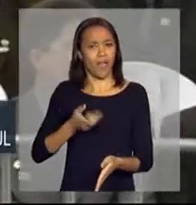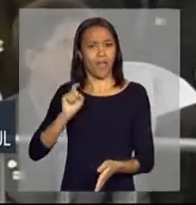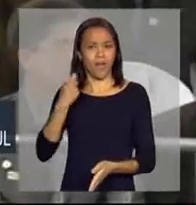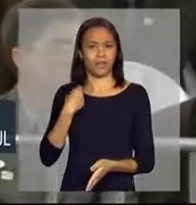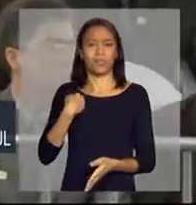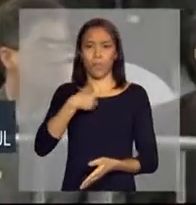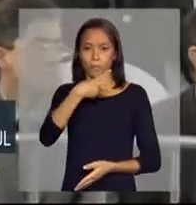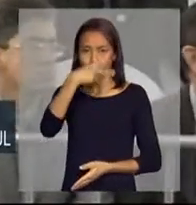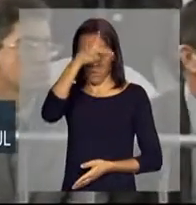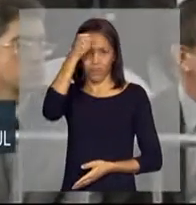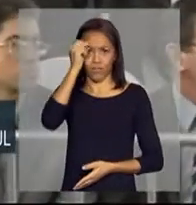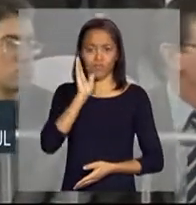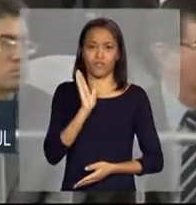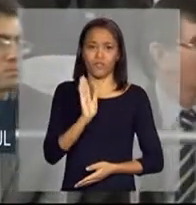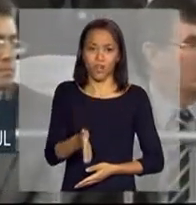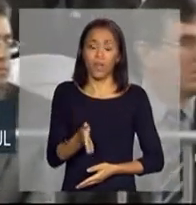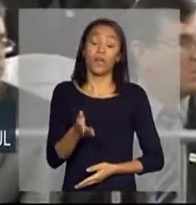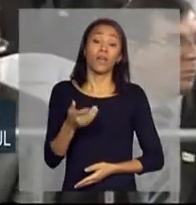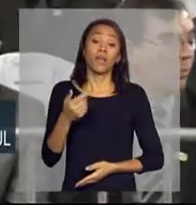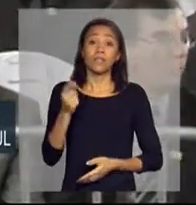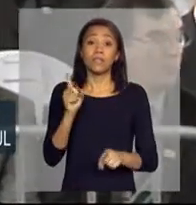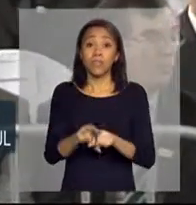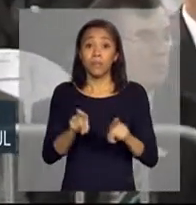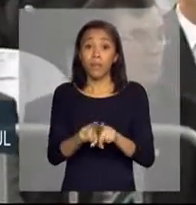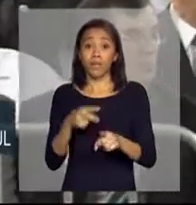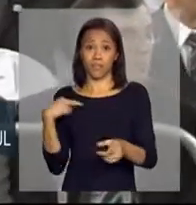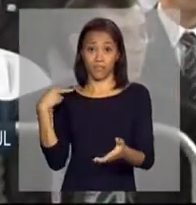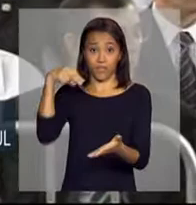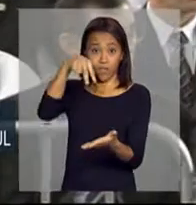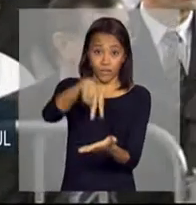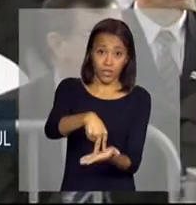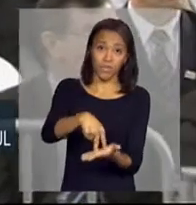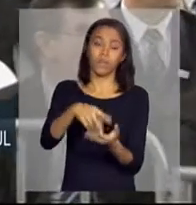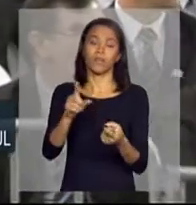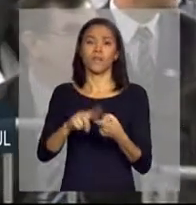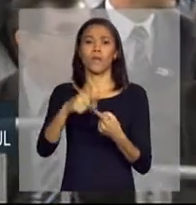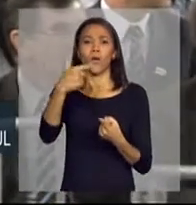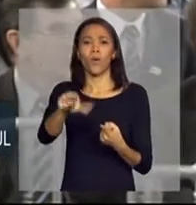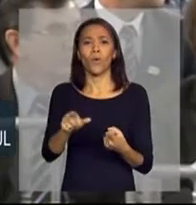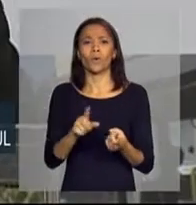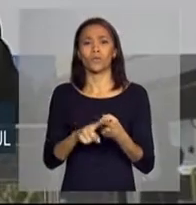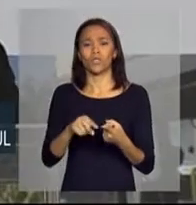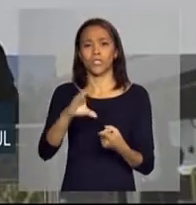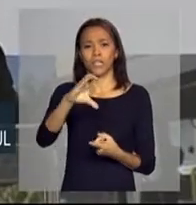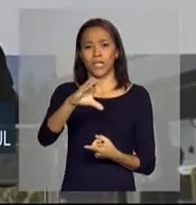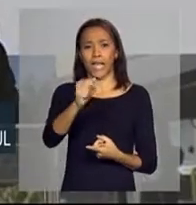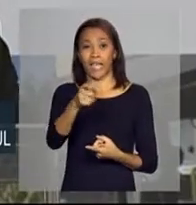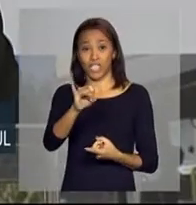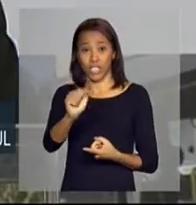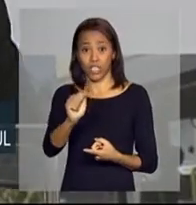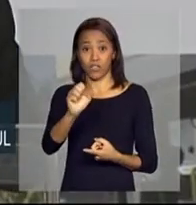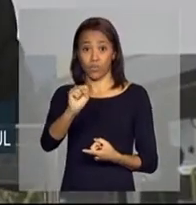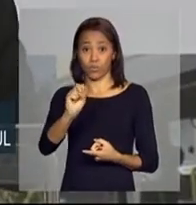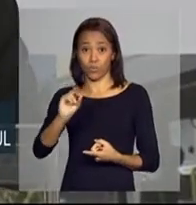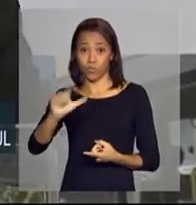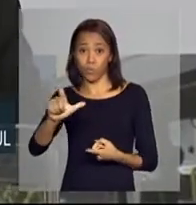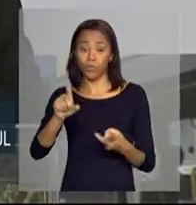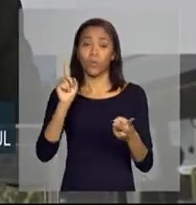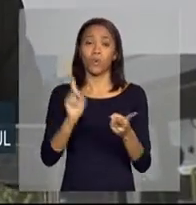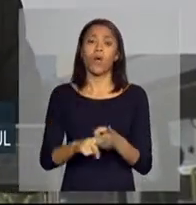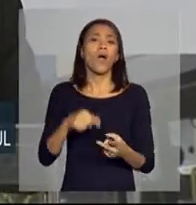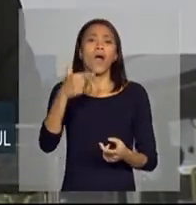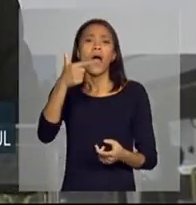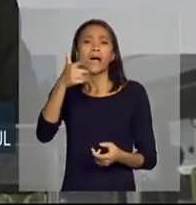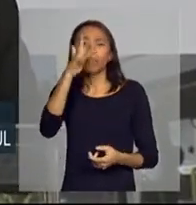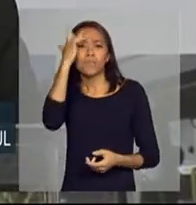vezes, até aqui vi no plenário o prefeito Alceu Barbosa Velho, da minha Caxias do Sul, às vezes, Alceu, o pessoal